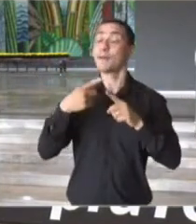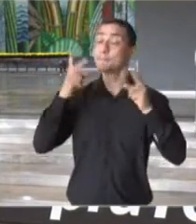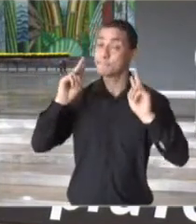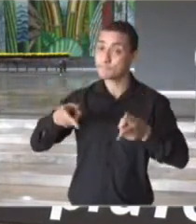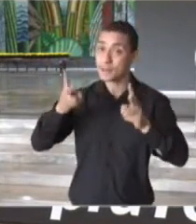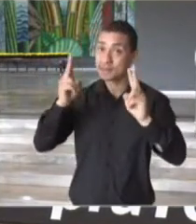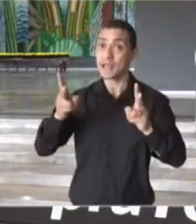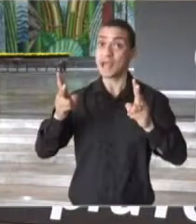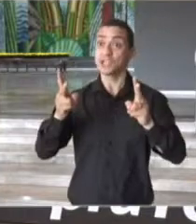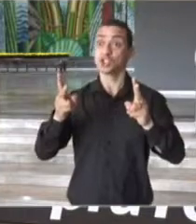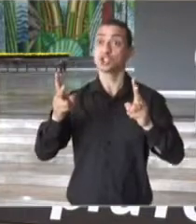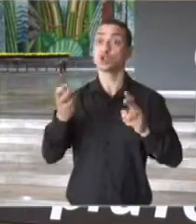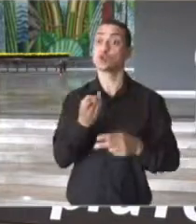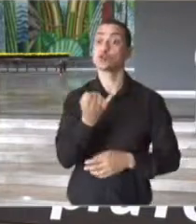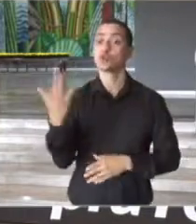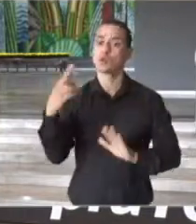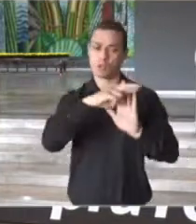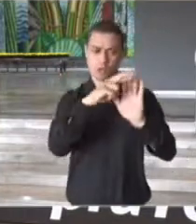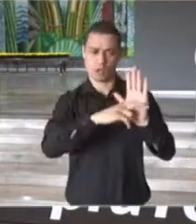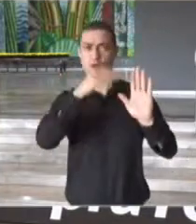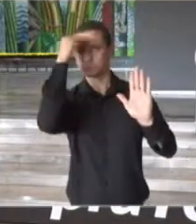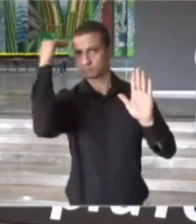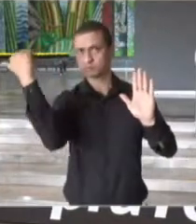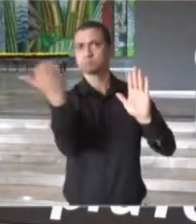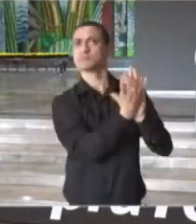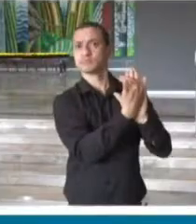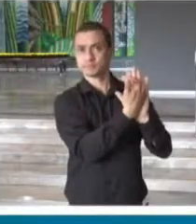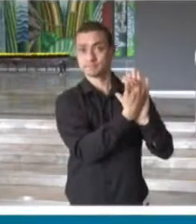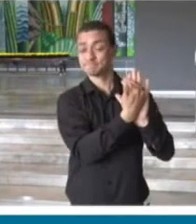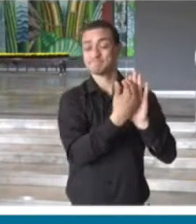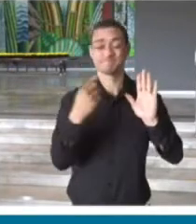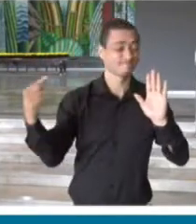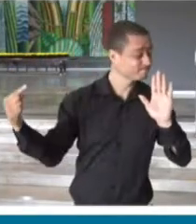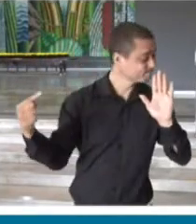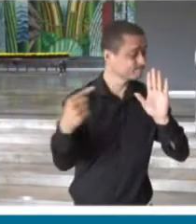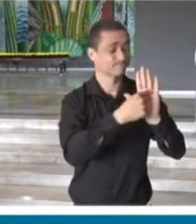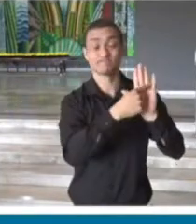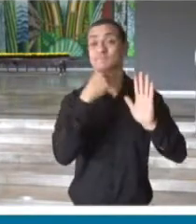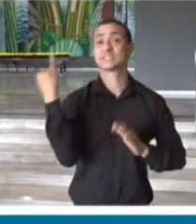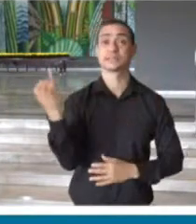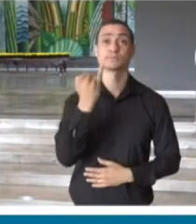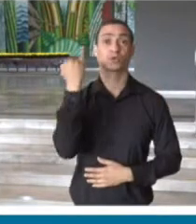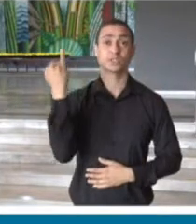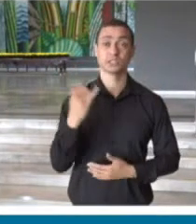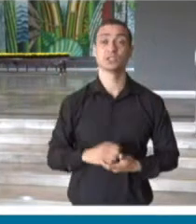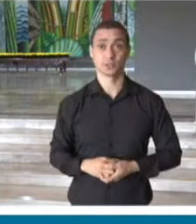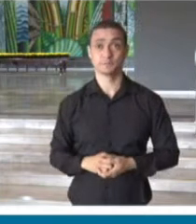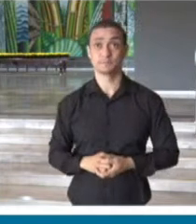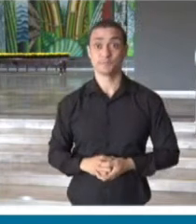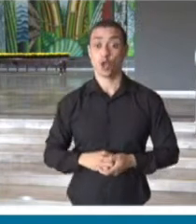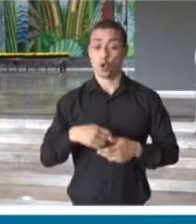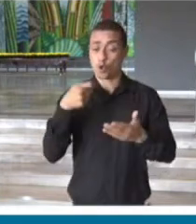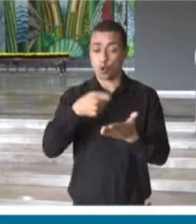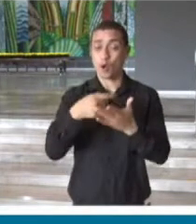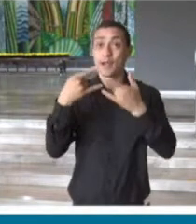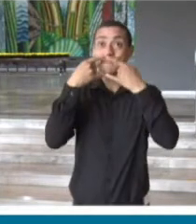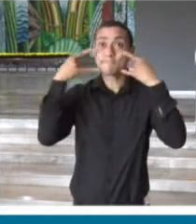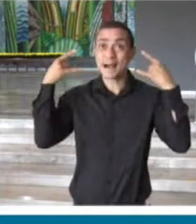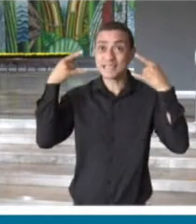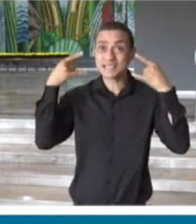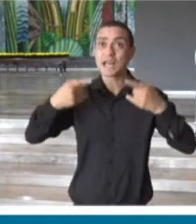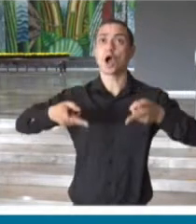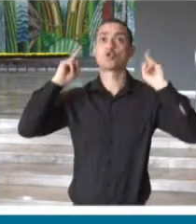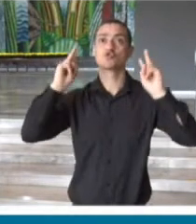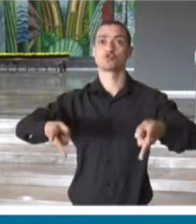manutenção de aplicação dos protocolos. Isso é muito, muito, muito, muito importante, gente. Obrigatoriedade de máscara continuará